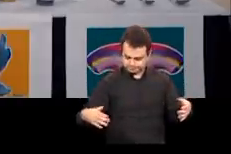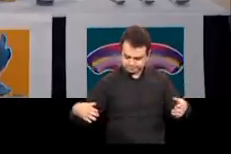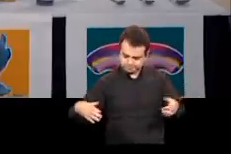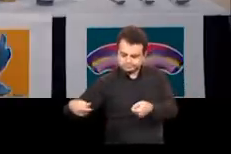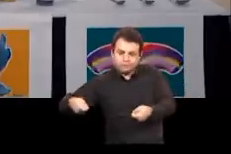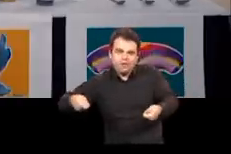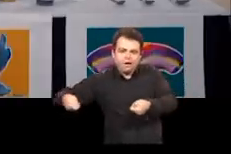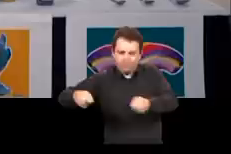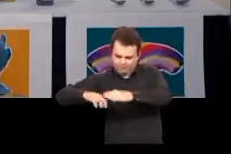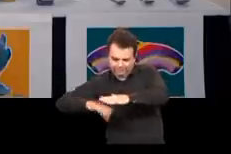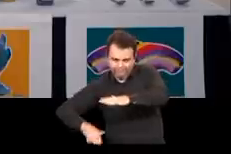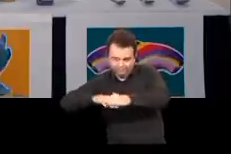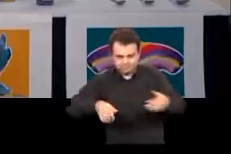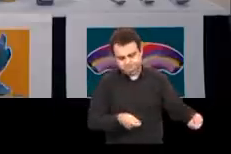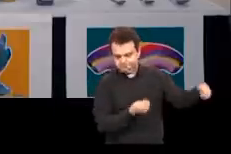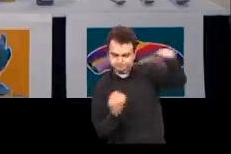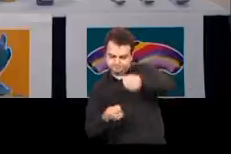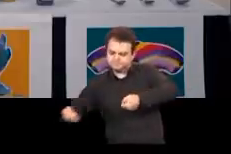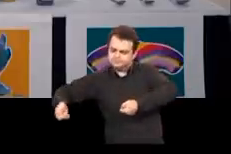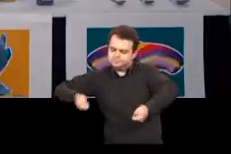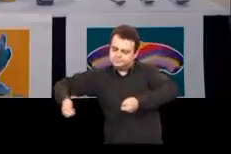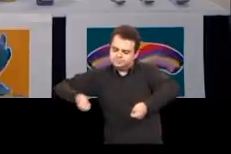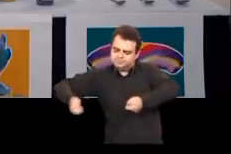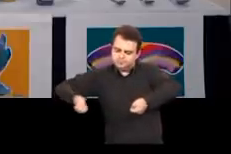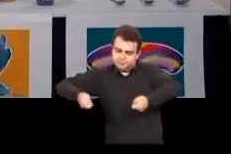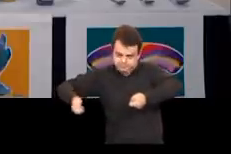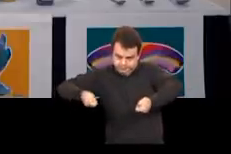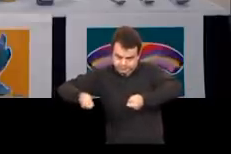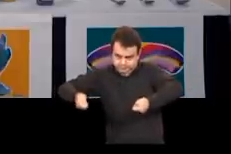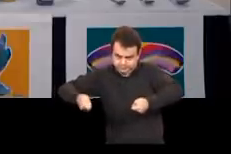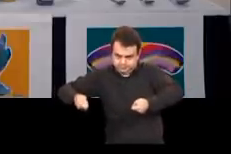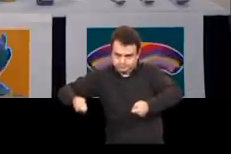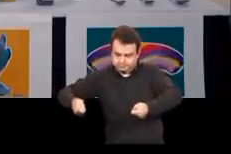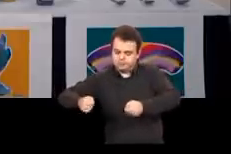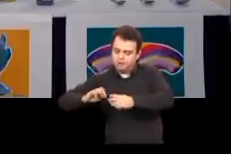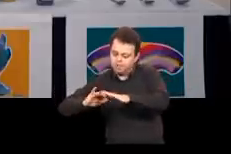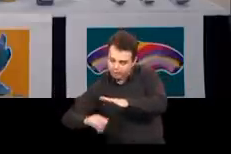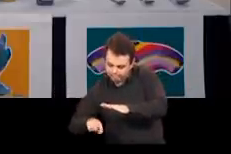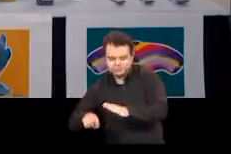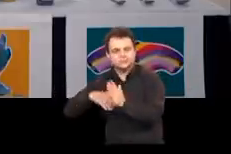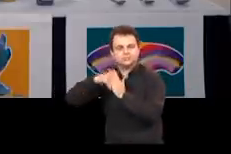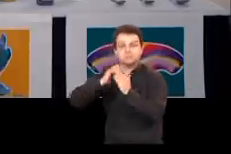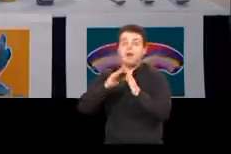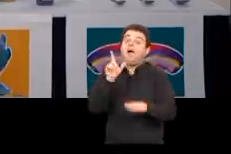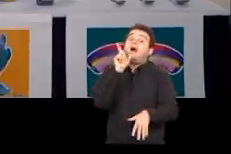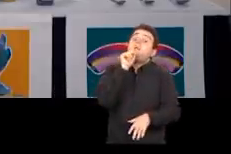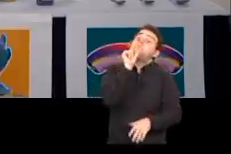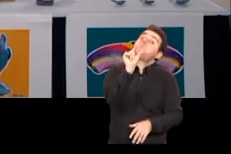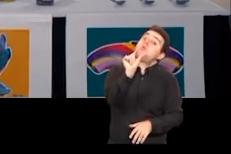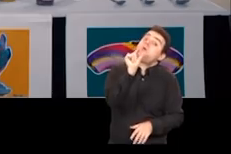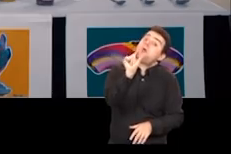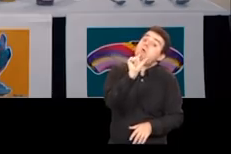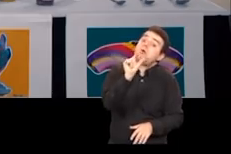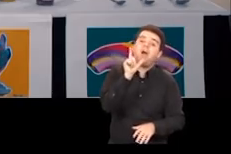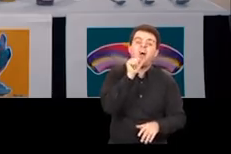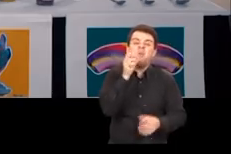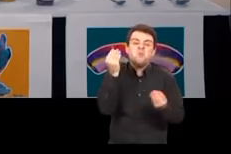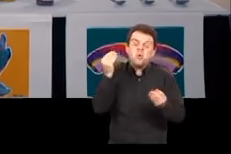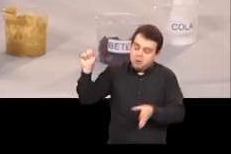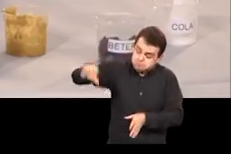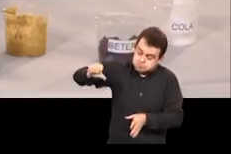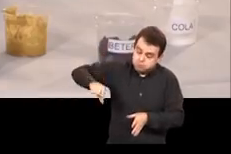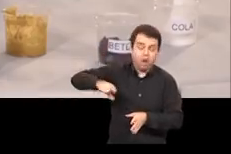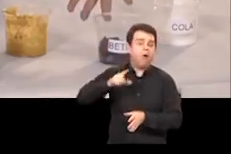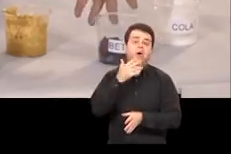resíduos para depois compor a tinta. Mas não se esqueçam, vocês precisam colocar pouquíssima água para não tirar a cor